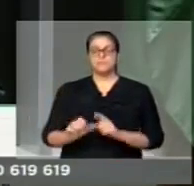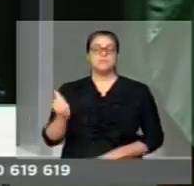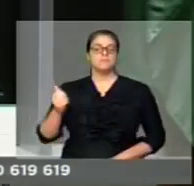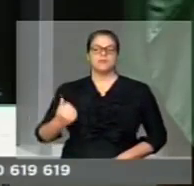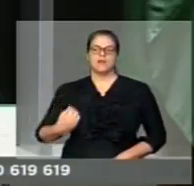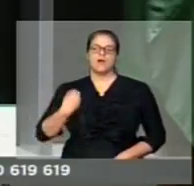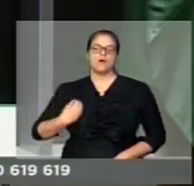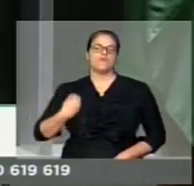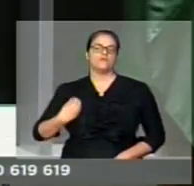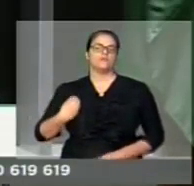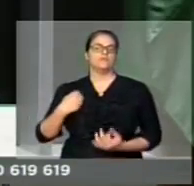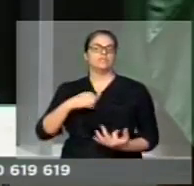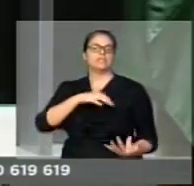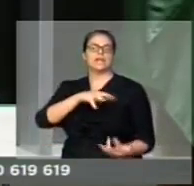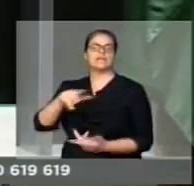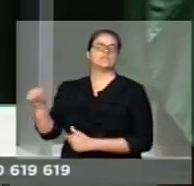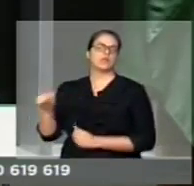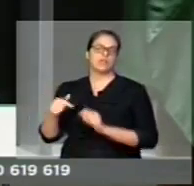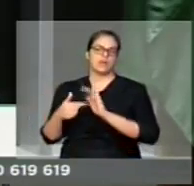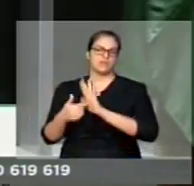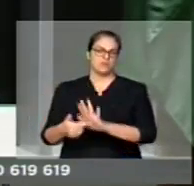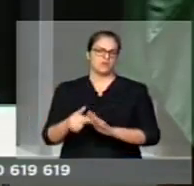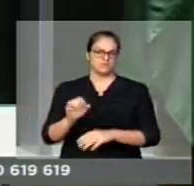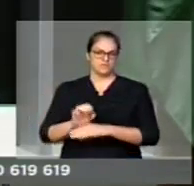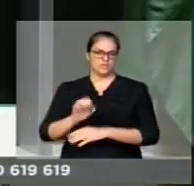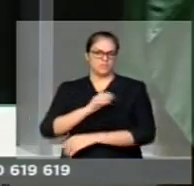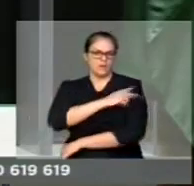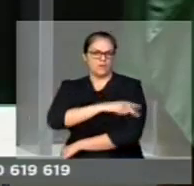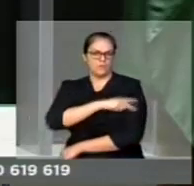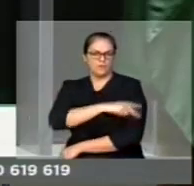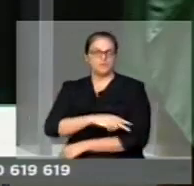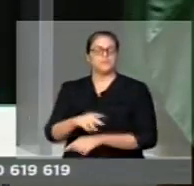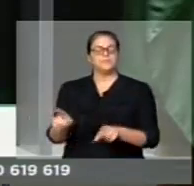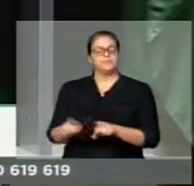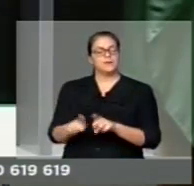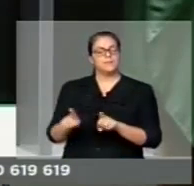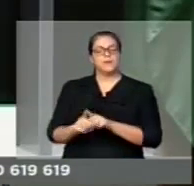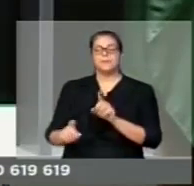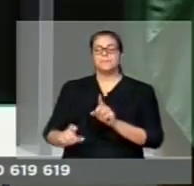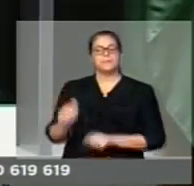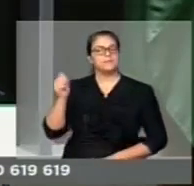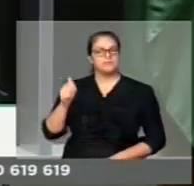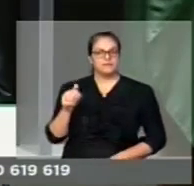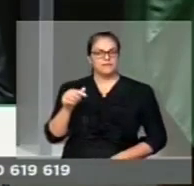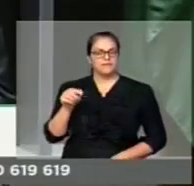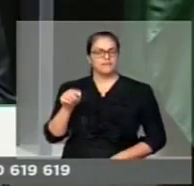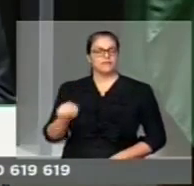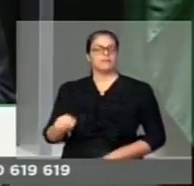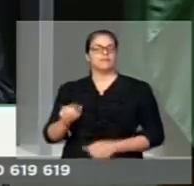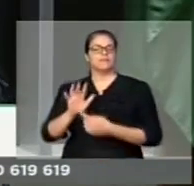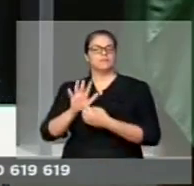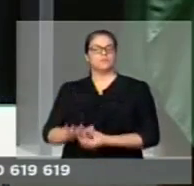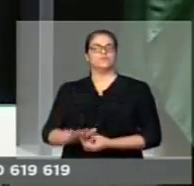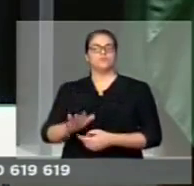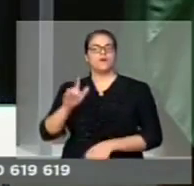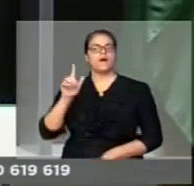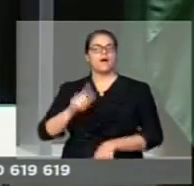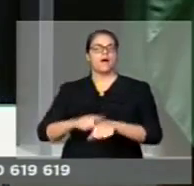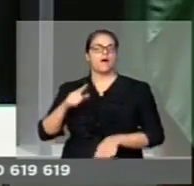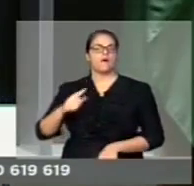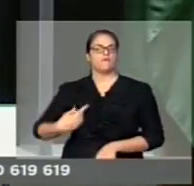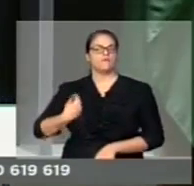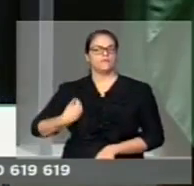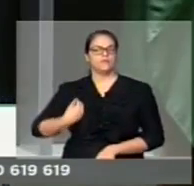internacional no estado do Piauí. Foi também a primeira a realizar uma transmissão ao vivo por